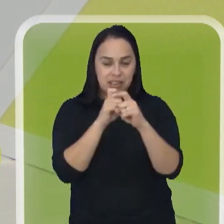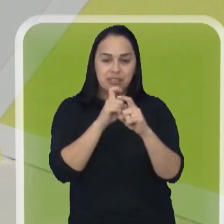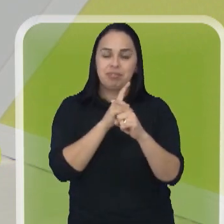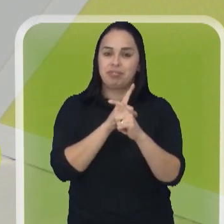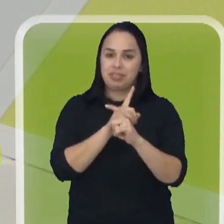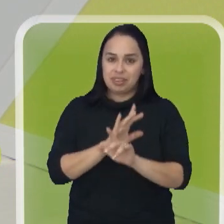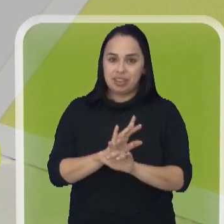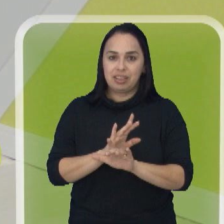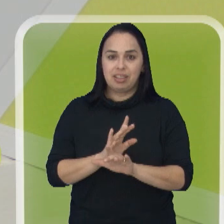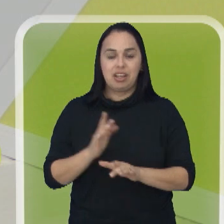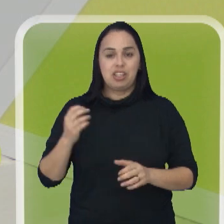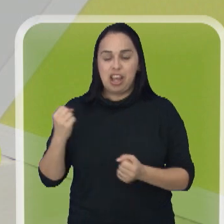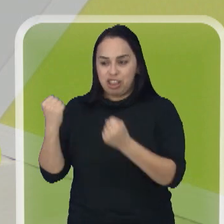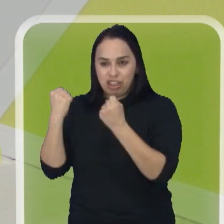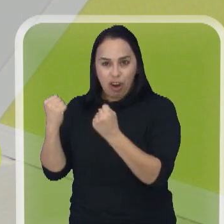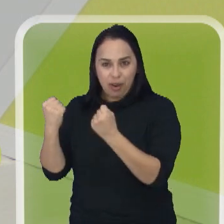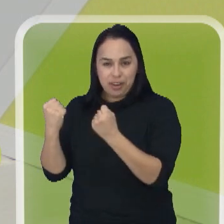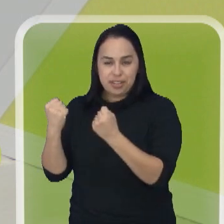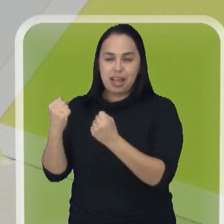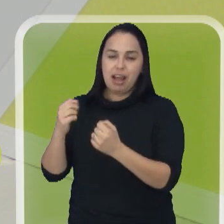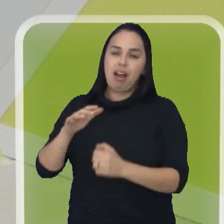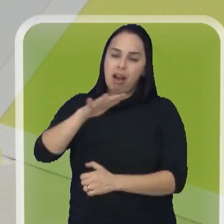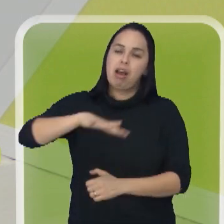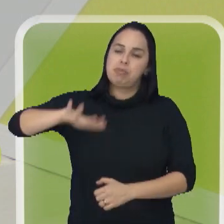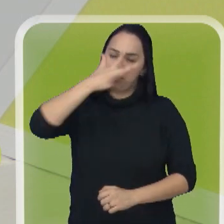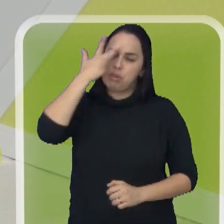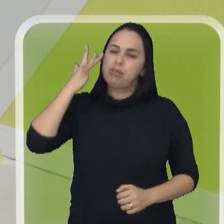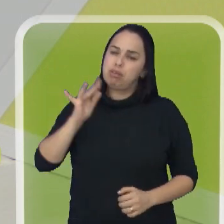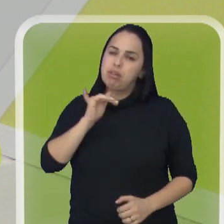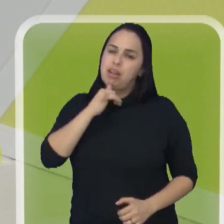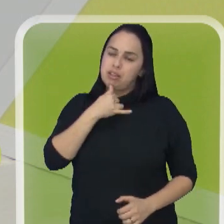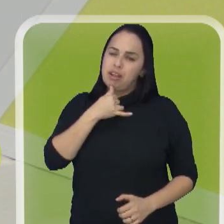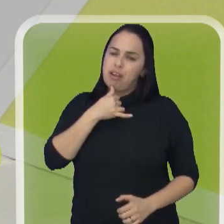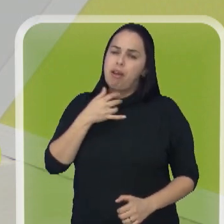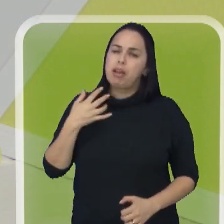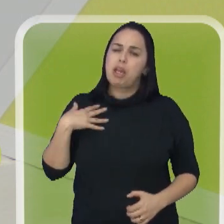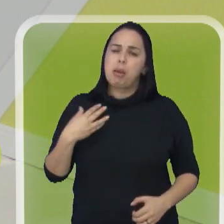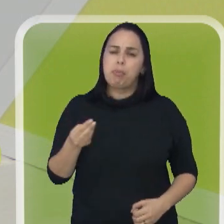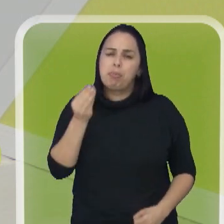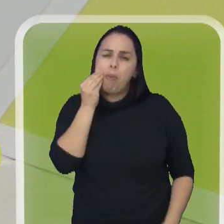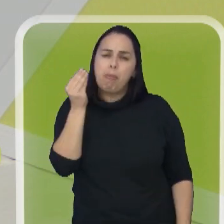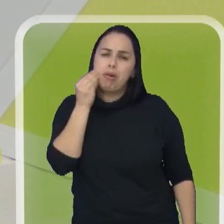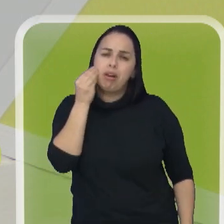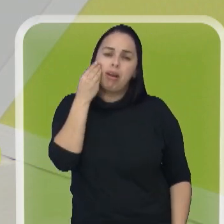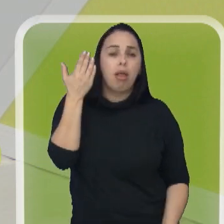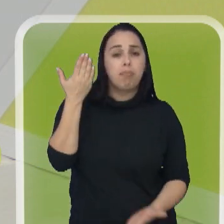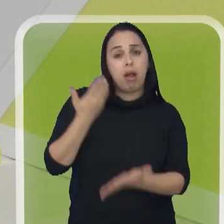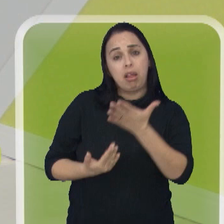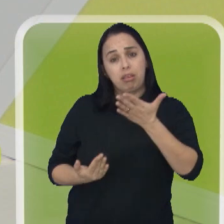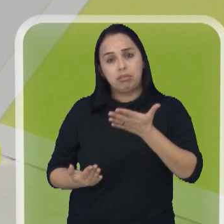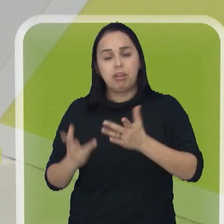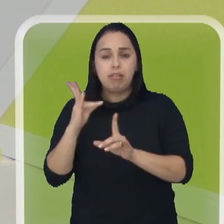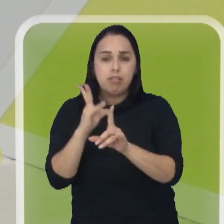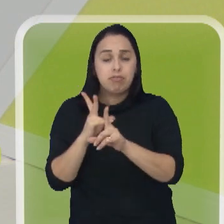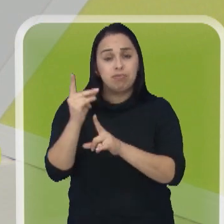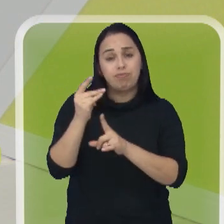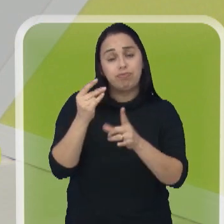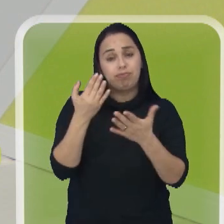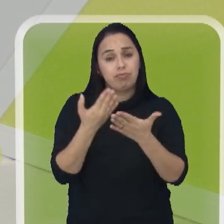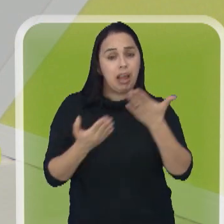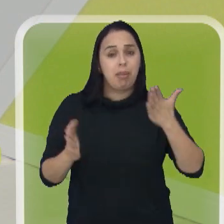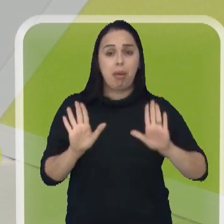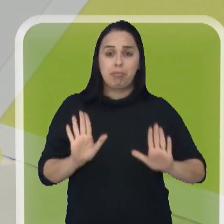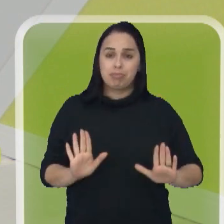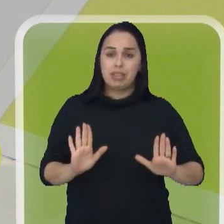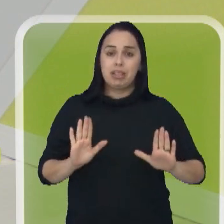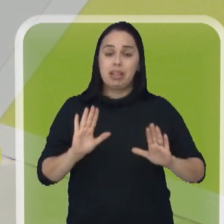Independente se você torce para o São José, tá triste a torcida de São José, porque viu ali a chance do São José de repente conquistar a vitória contra o